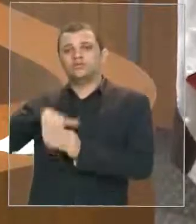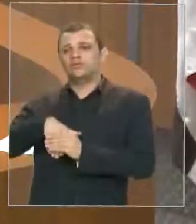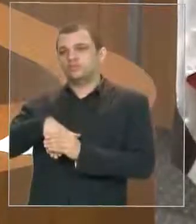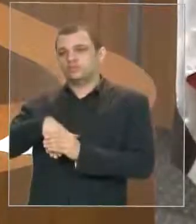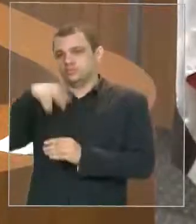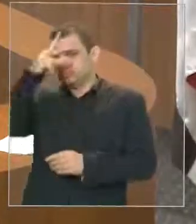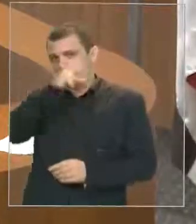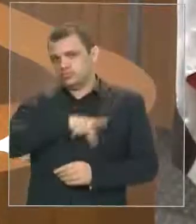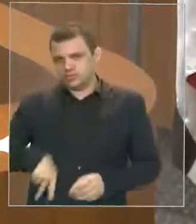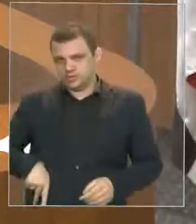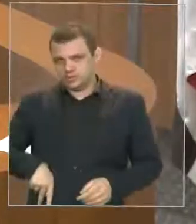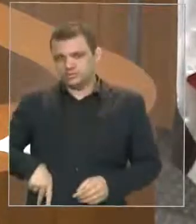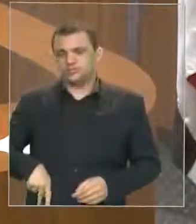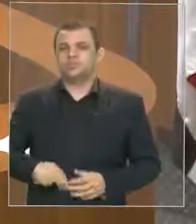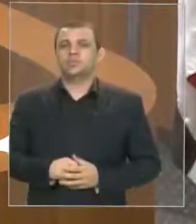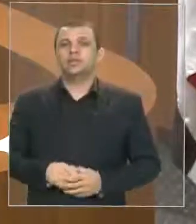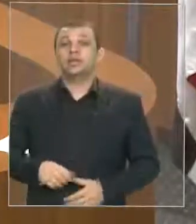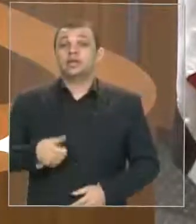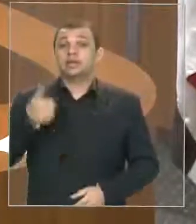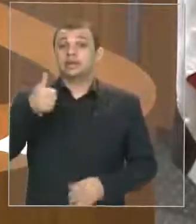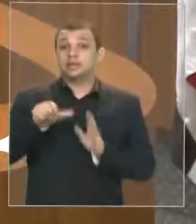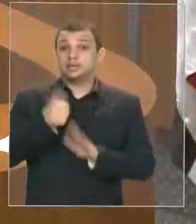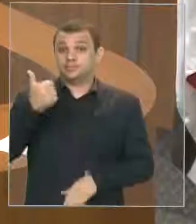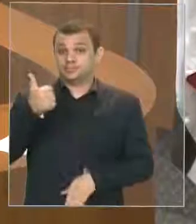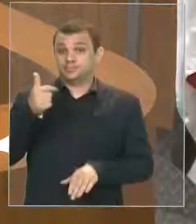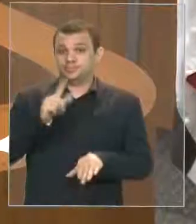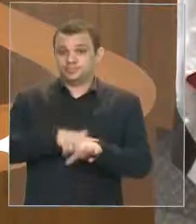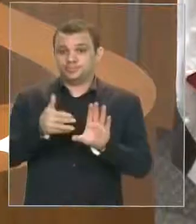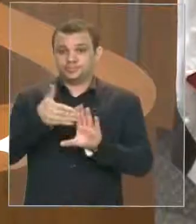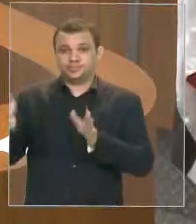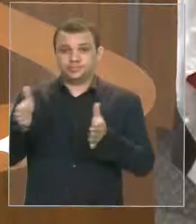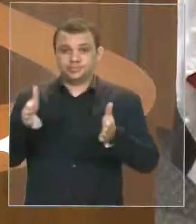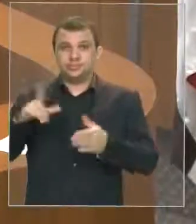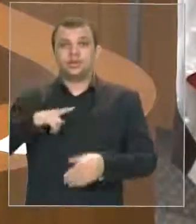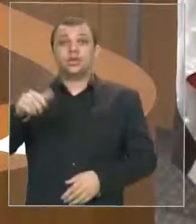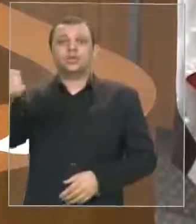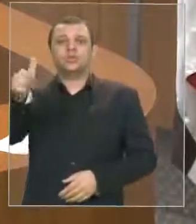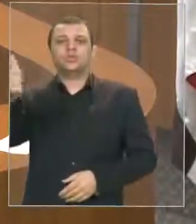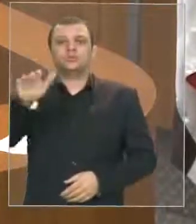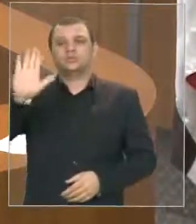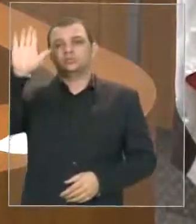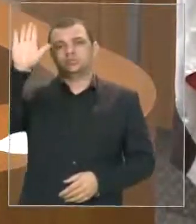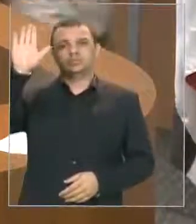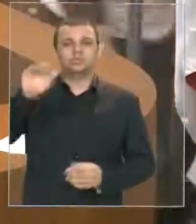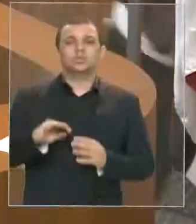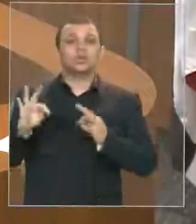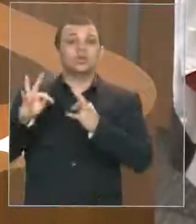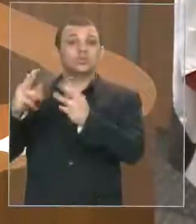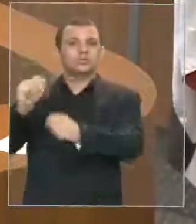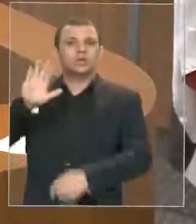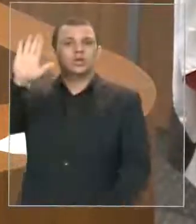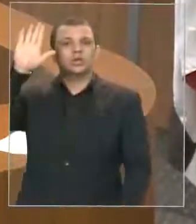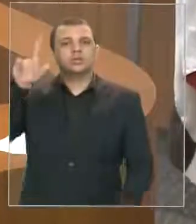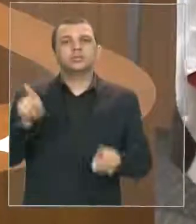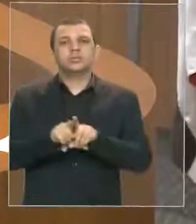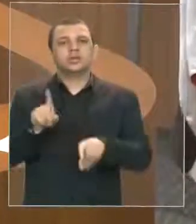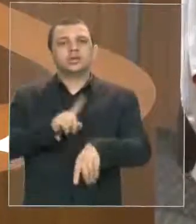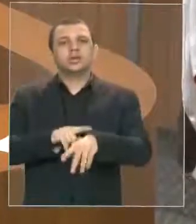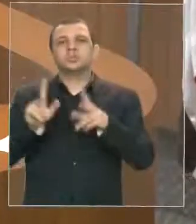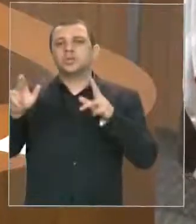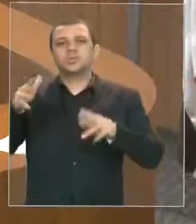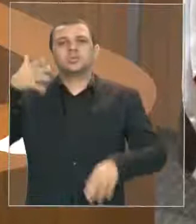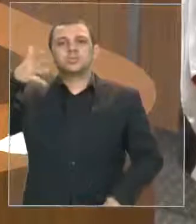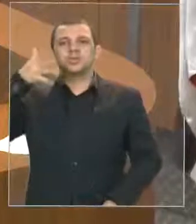Cafeteira. E no primeiro turno da eleição da França, nós tivemos 11 candidatos. E todos os candidatos tiveram o mesmo tempo de televisão